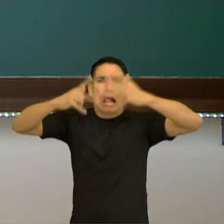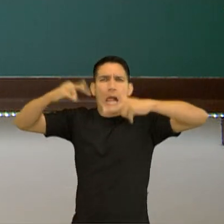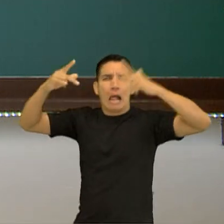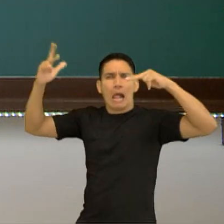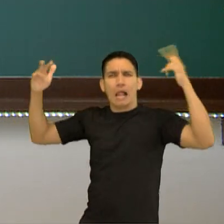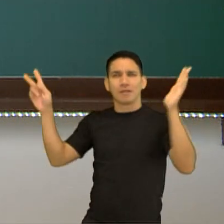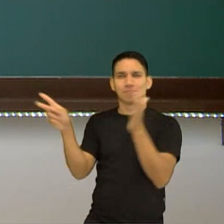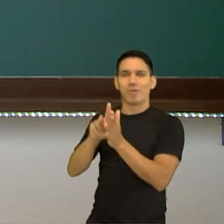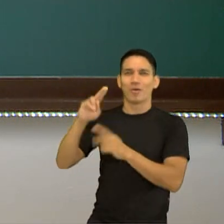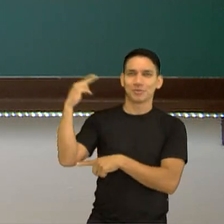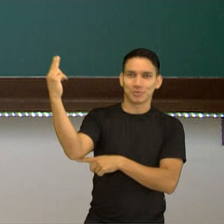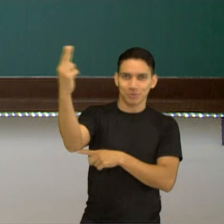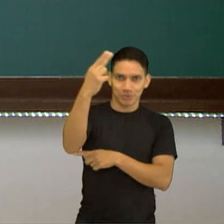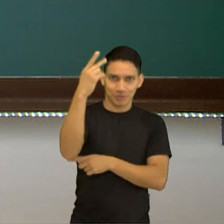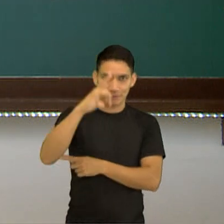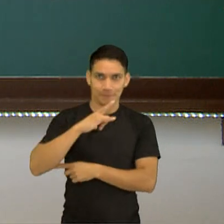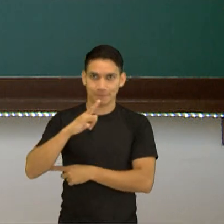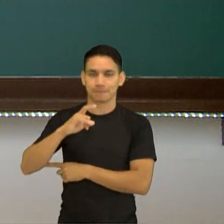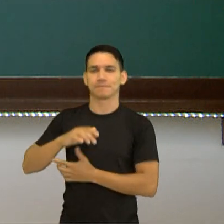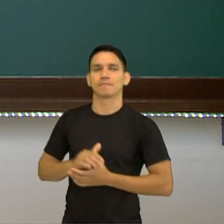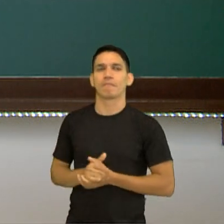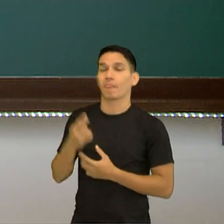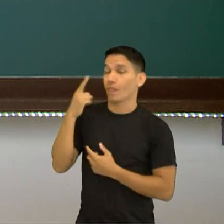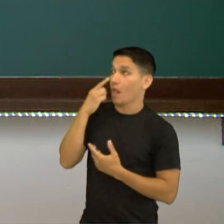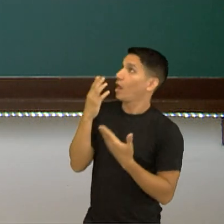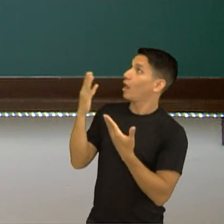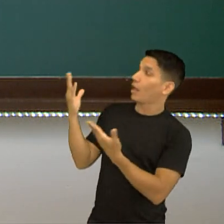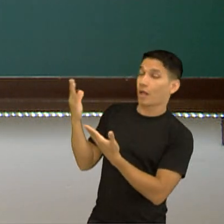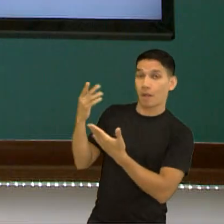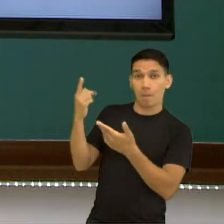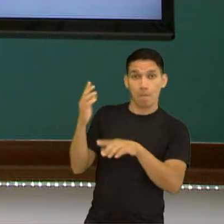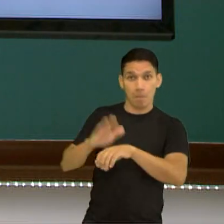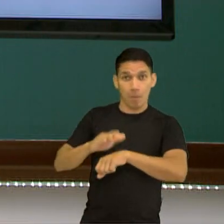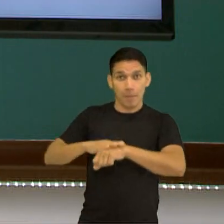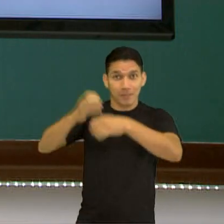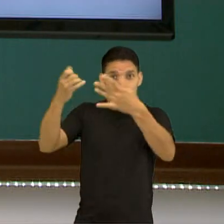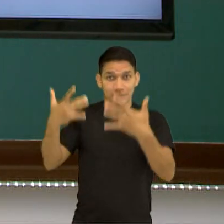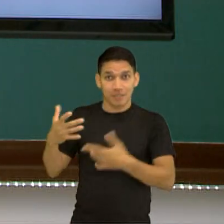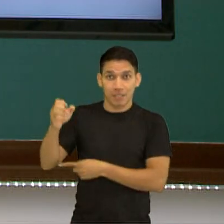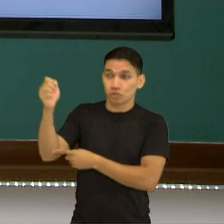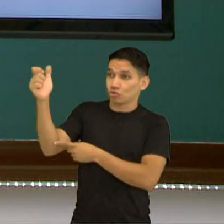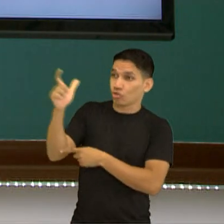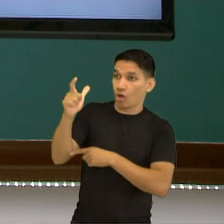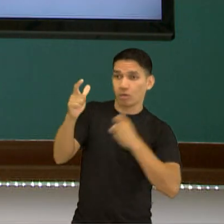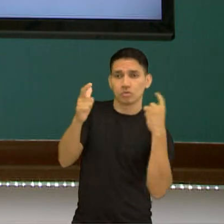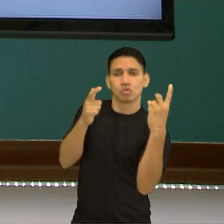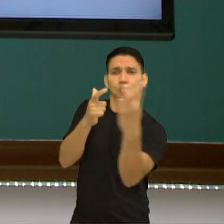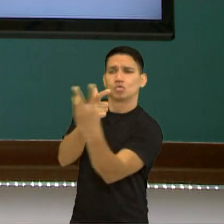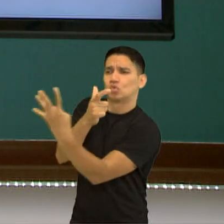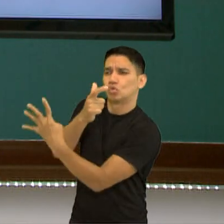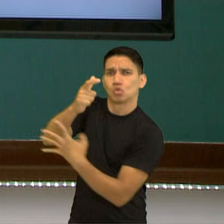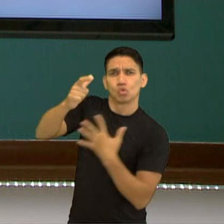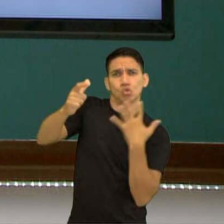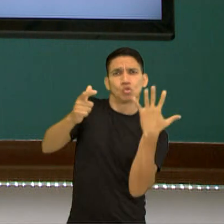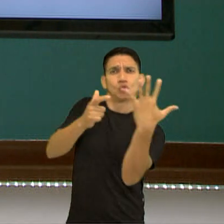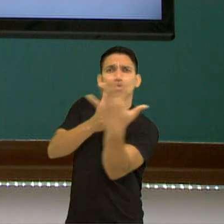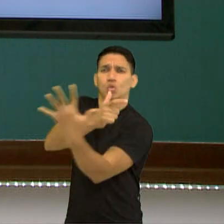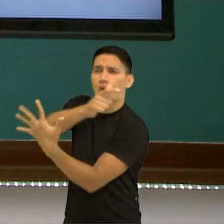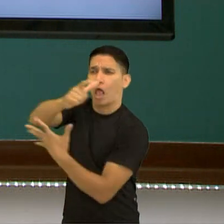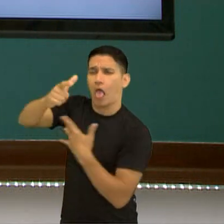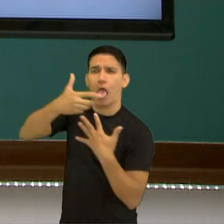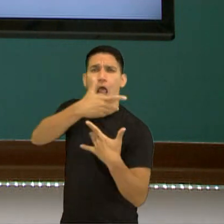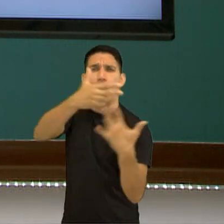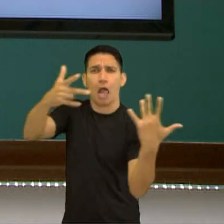o sistema solar. E aqui, ó, quando a gente fala no sistema solar, nós vamos observar que o nosso sistema solar